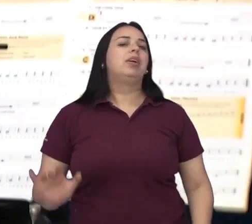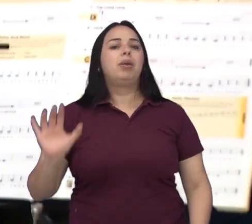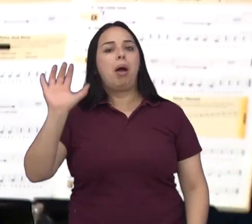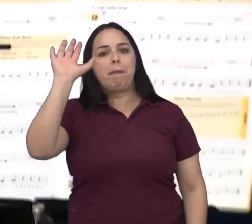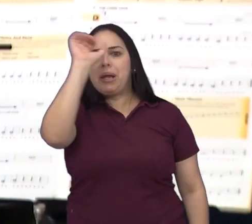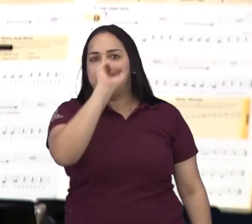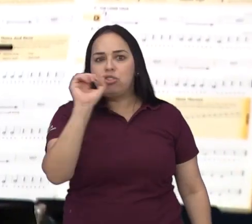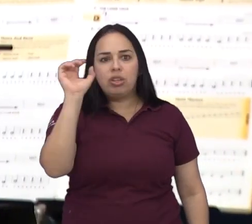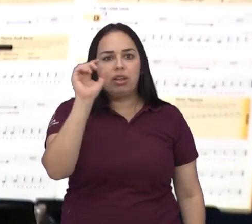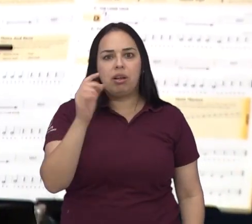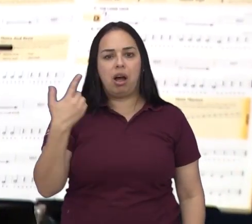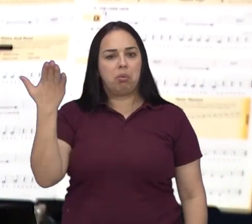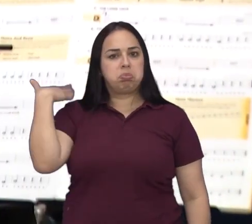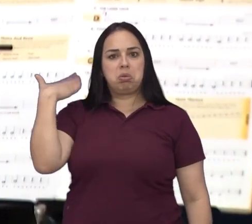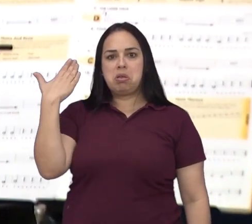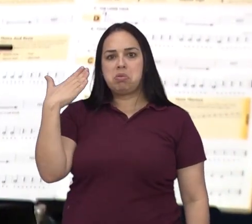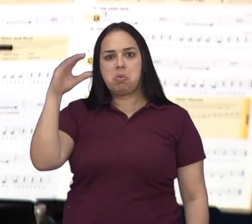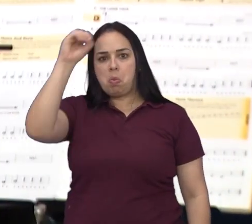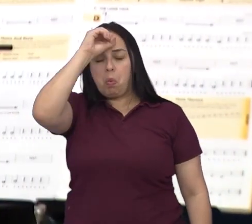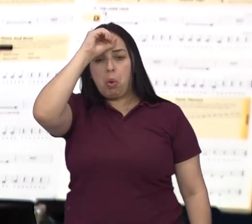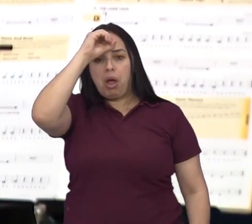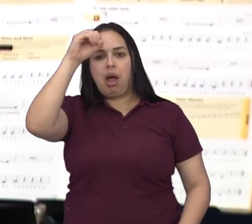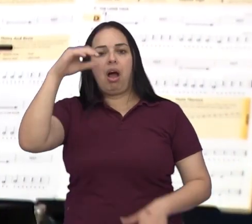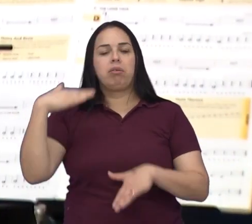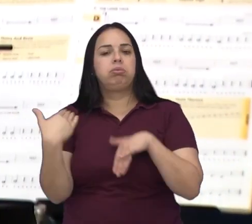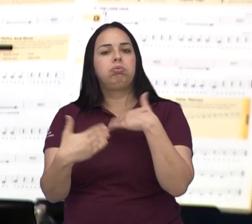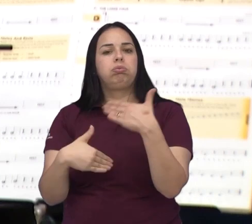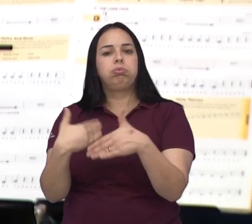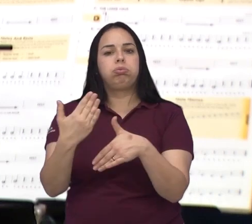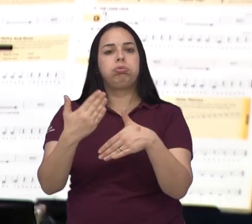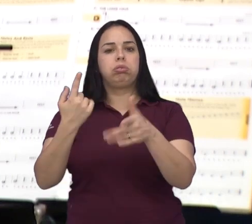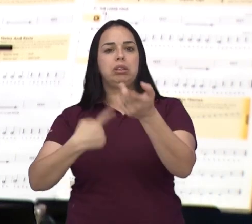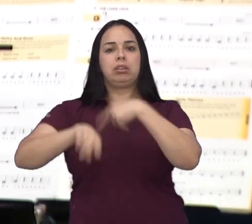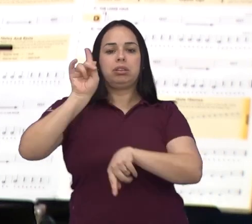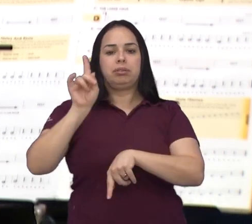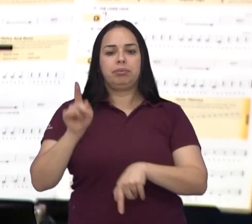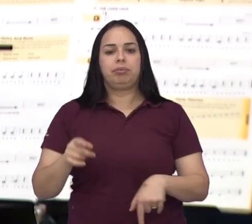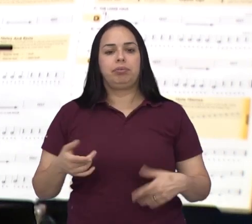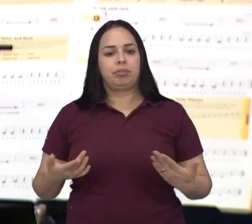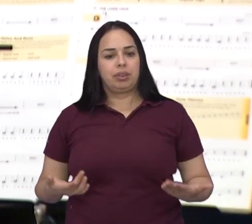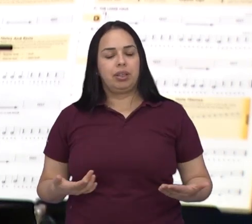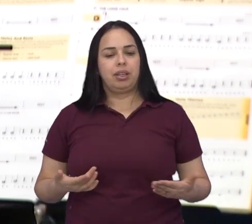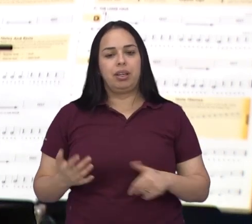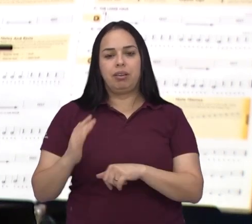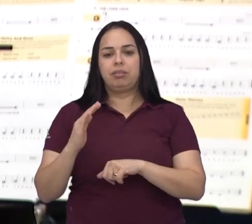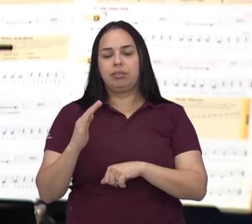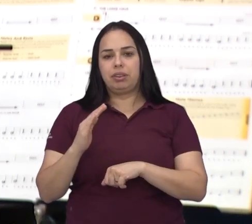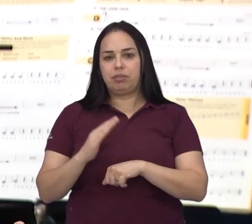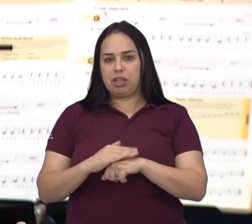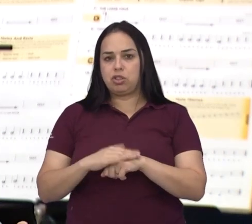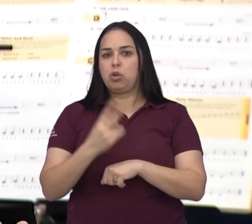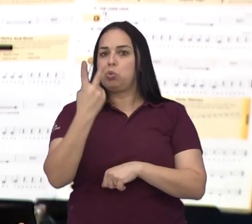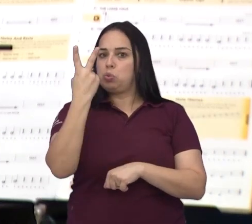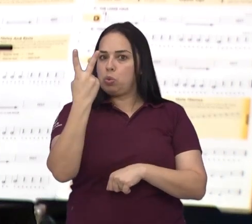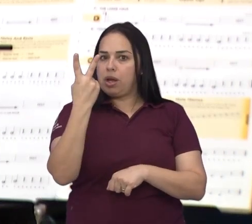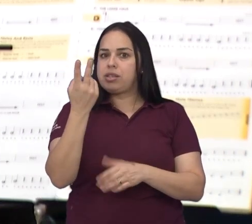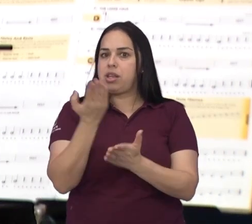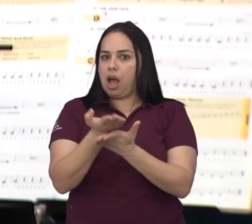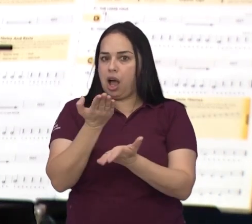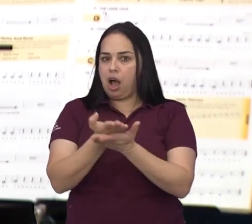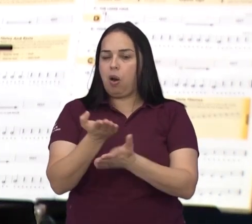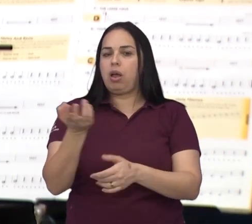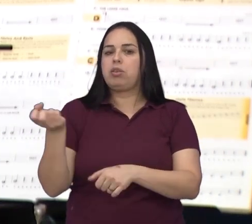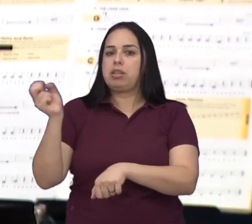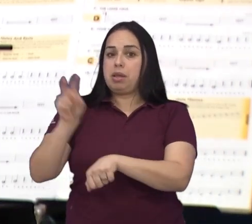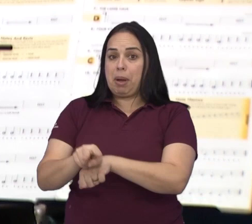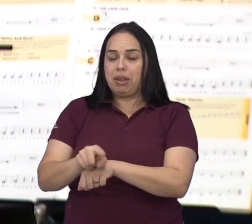Eu aprendi do zero, foi tudo aqui e aos poucos eu fui evoluindo cada vez mais. Eu faço ainda 2 aulas por semana,